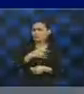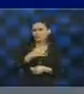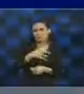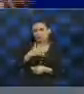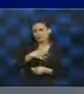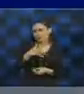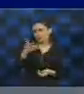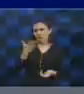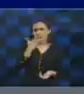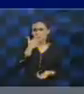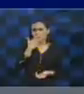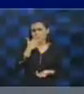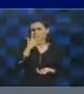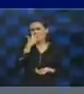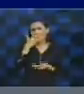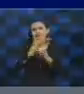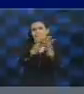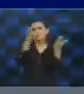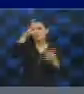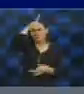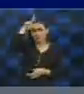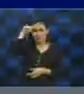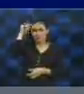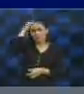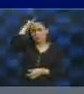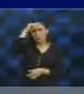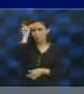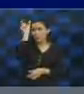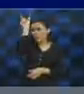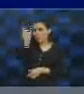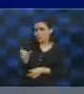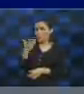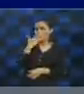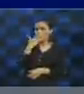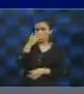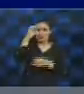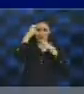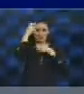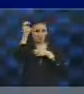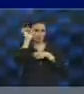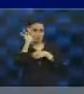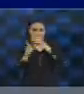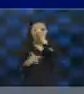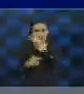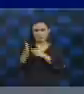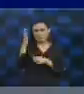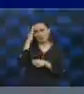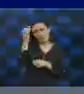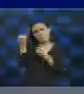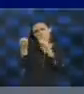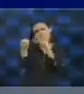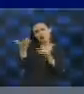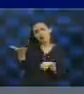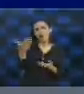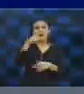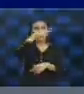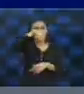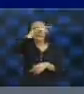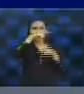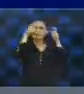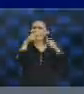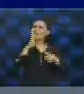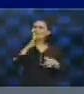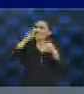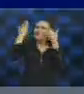que todo mundo em Manaus é bobo e só ele é inteligente. Só ele sabe das coisas, só ele finge que é o bonzinho. A cidade te